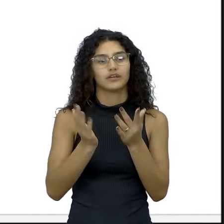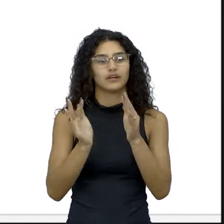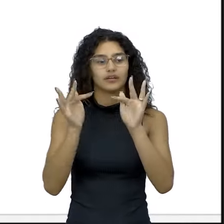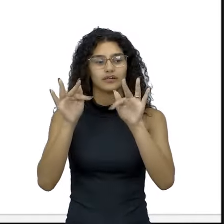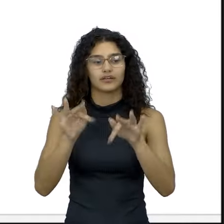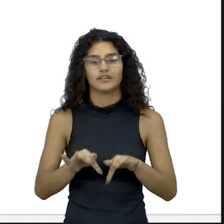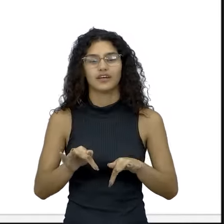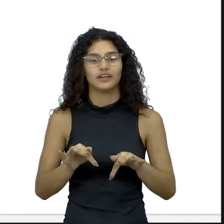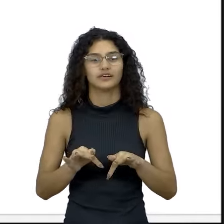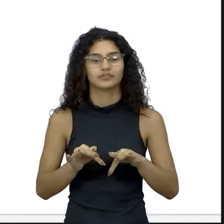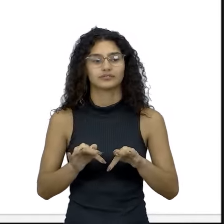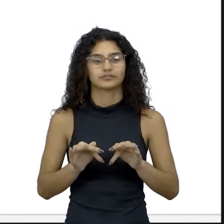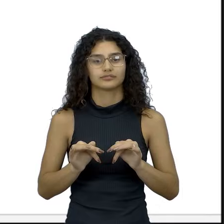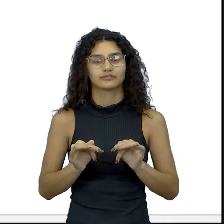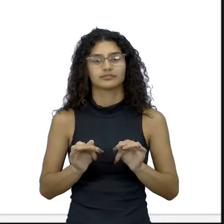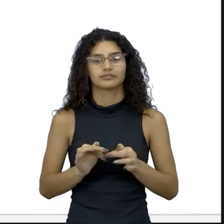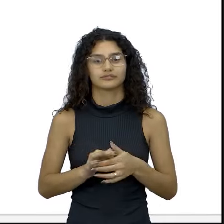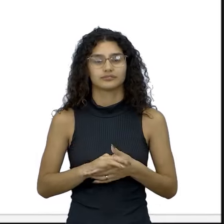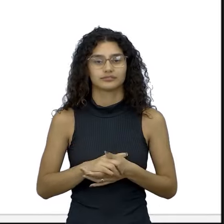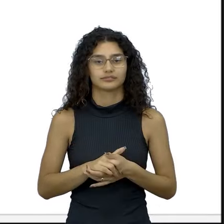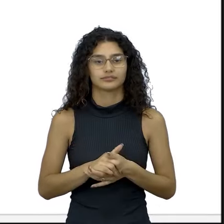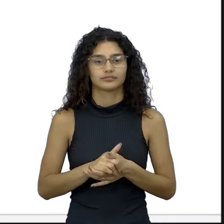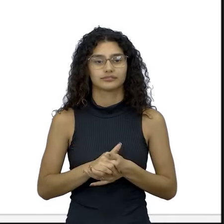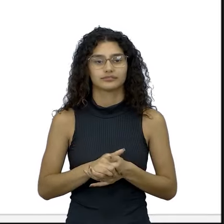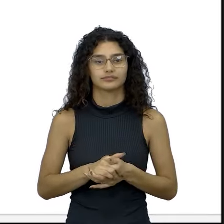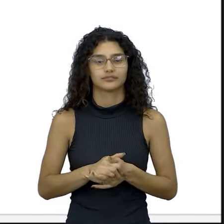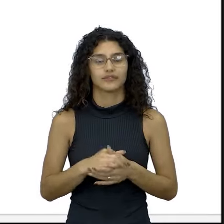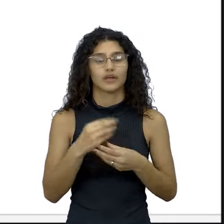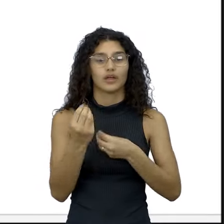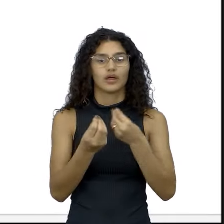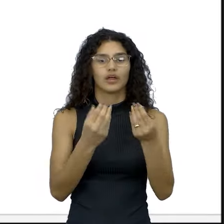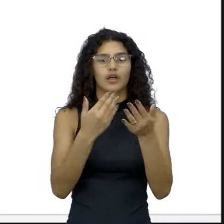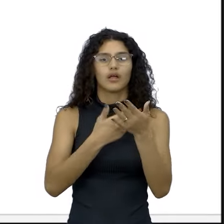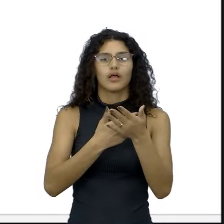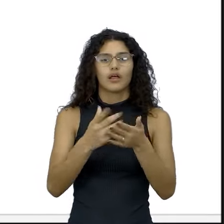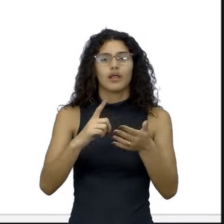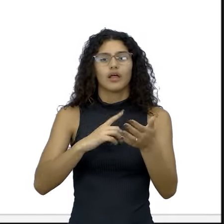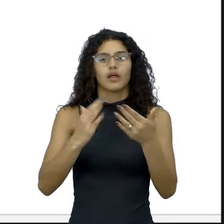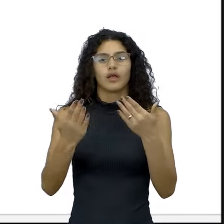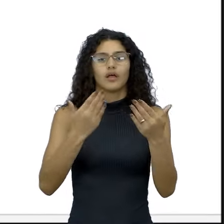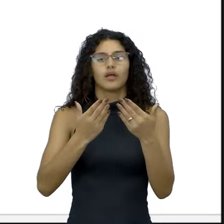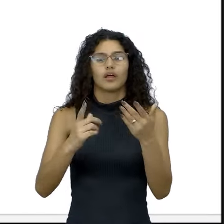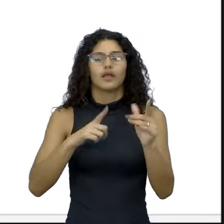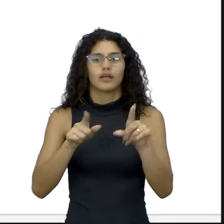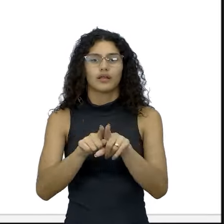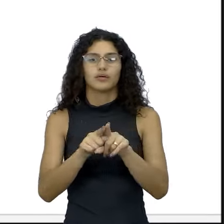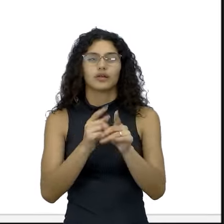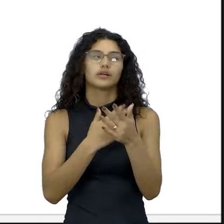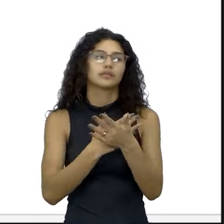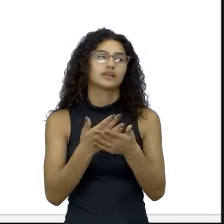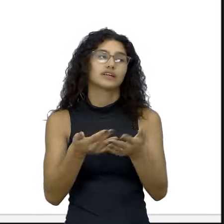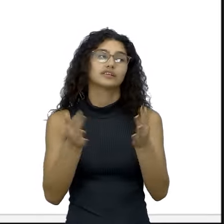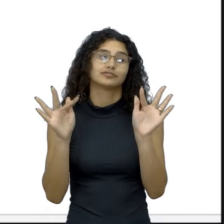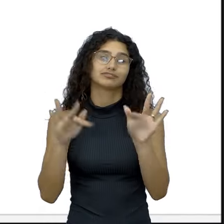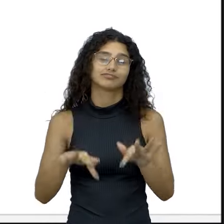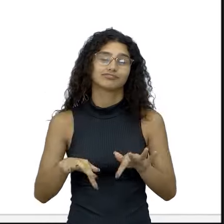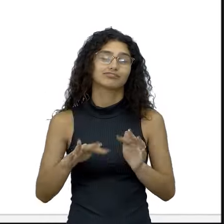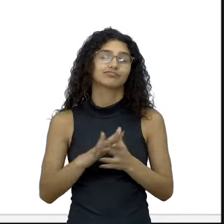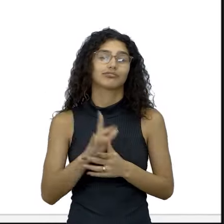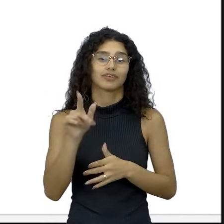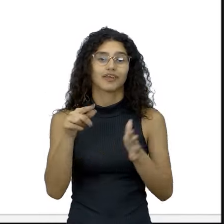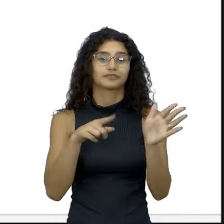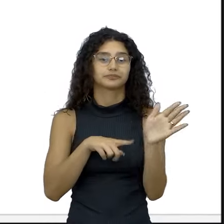os parágrafos dos dois textos? O que eles observam em comum no começo e no final? É